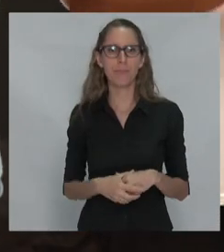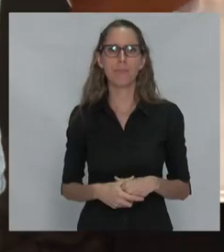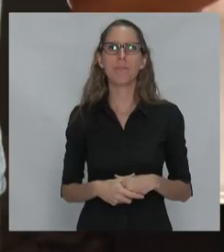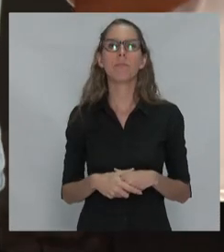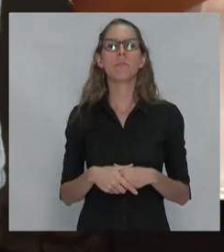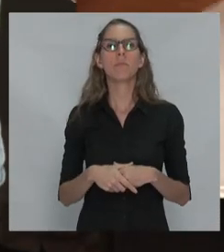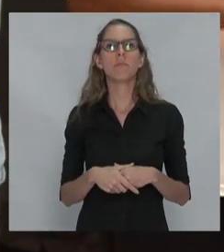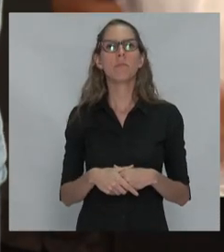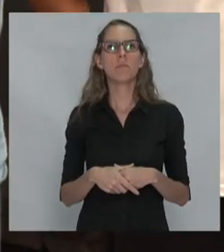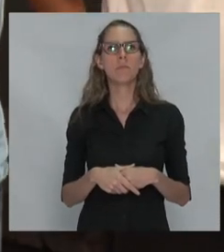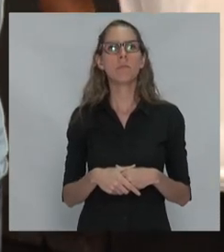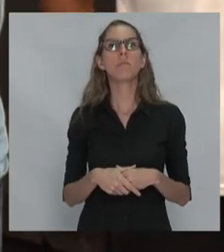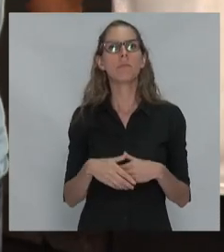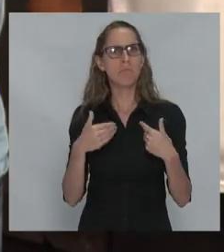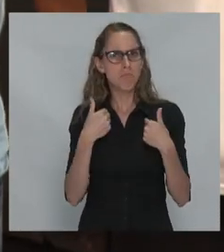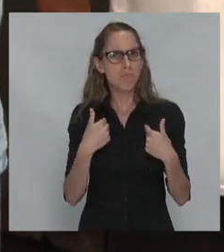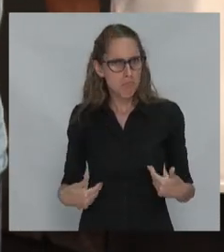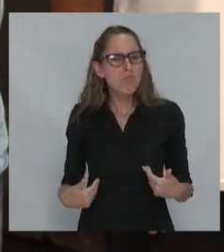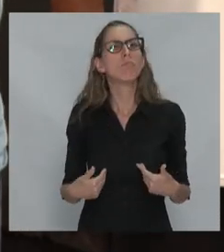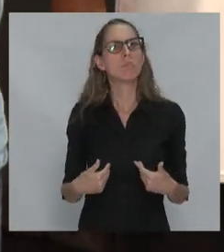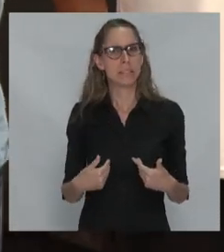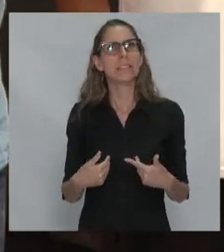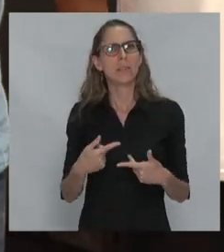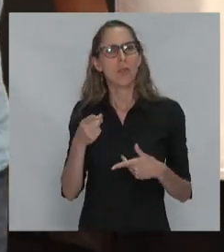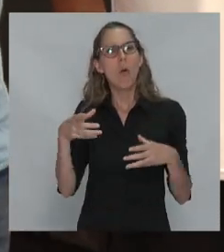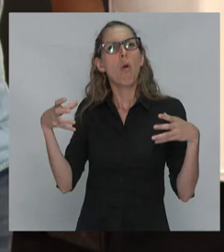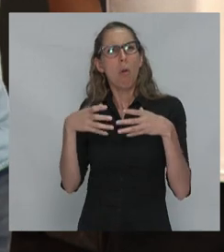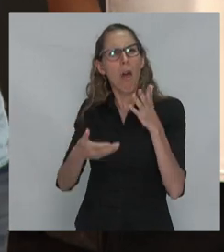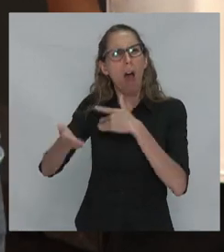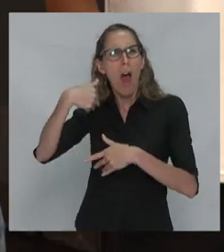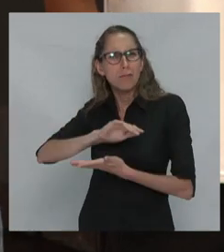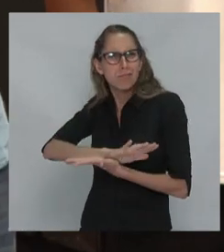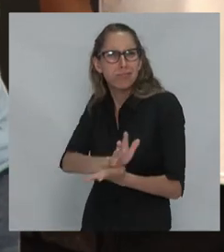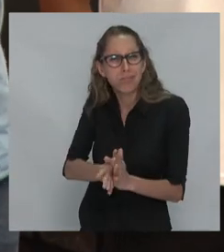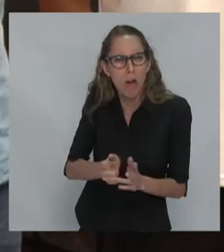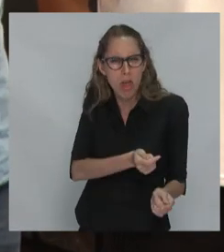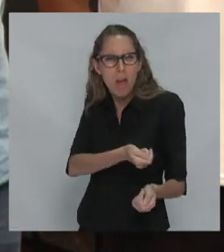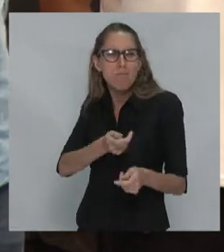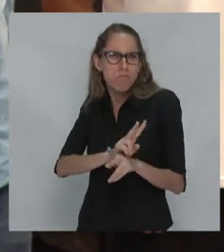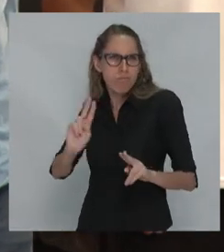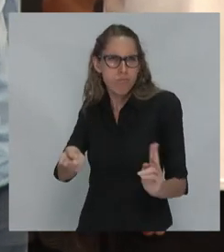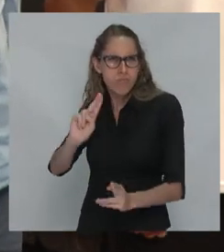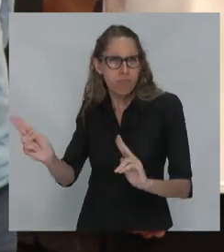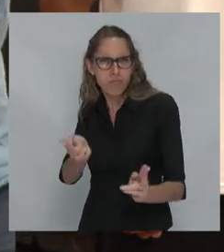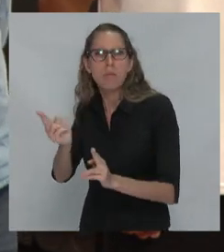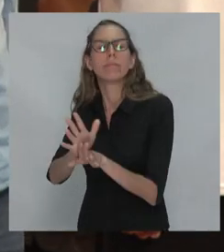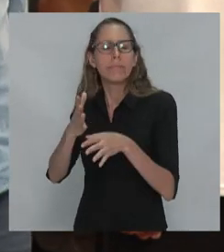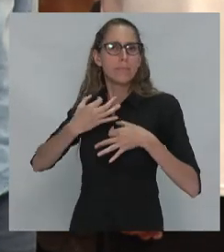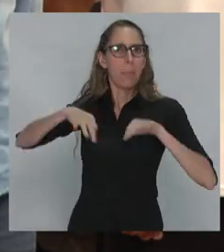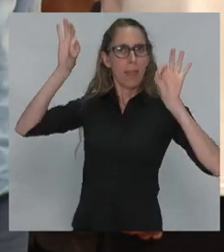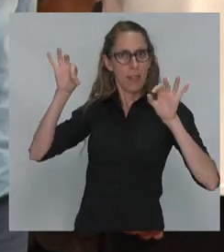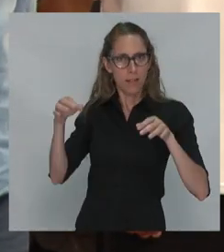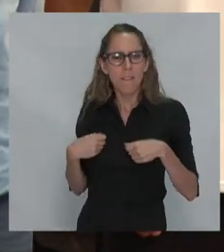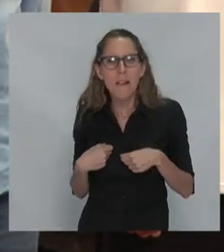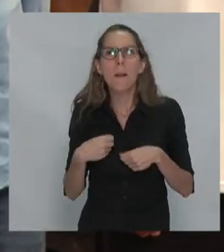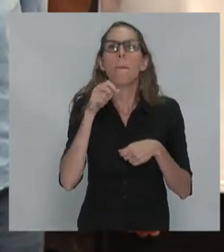Sou sobrevivente do genocídio que mata a cada 23